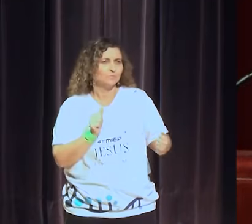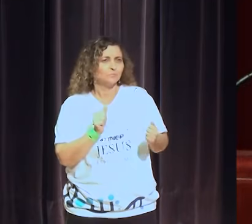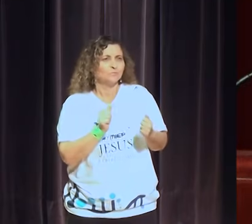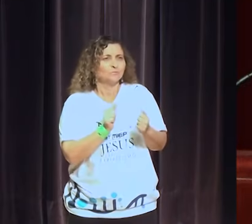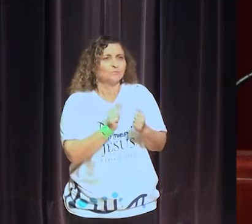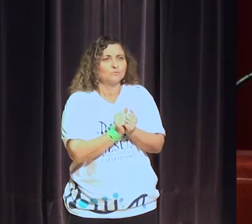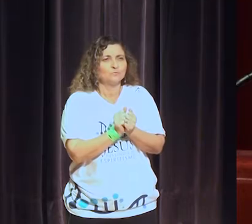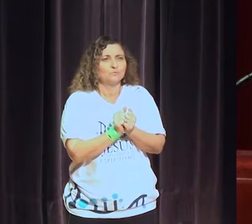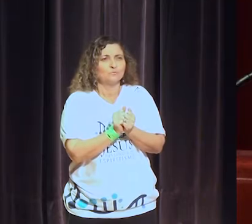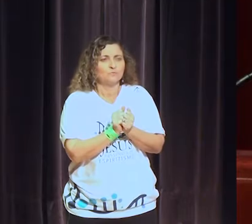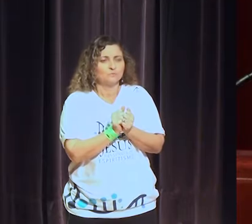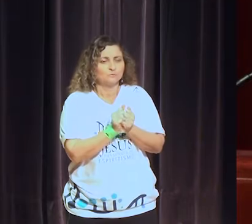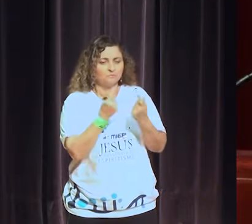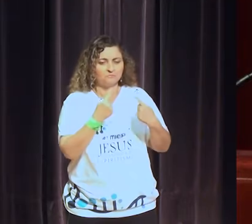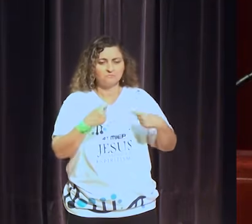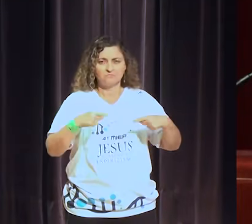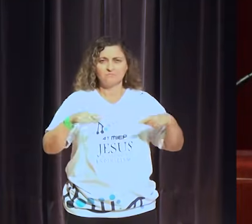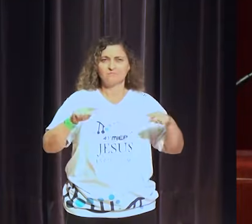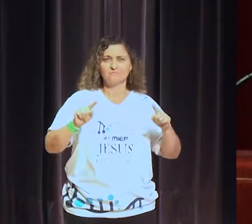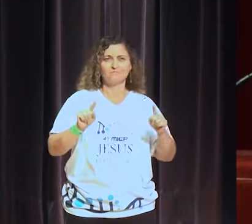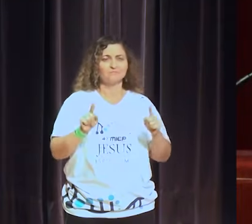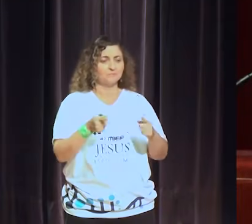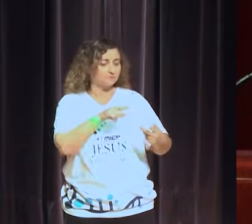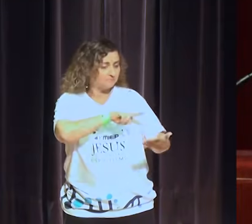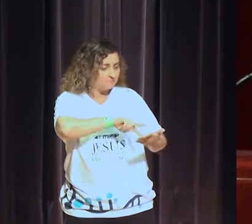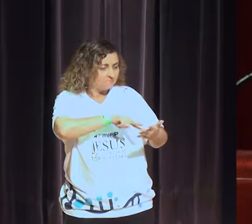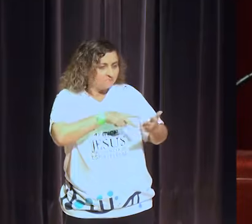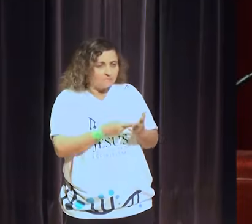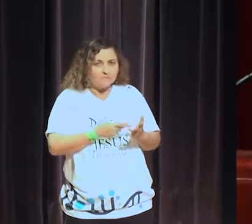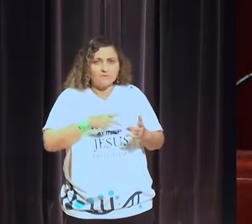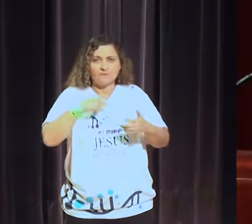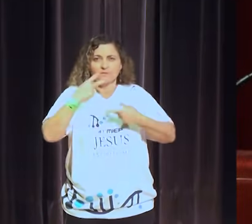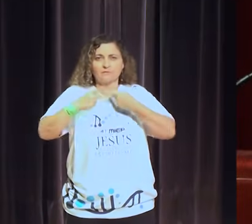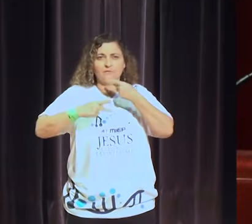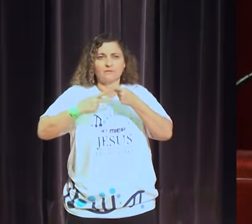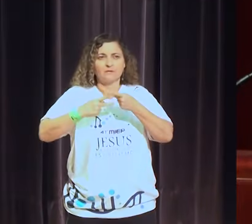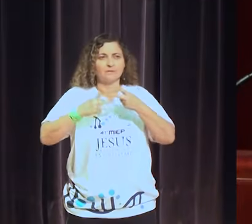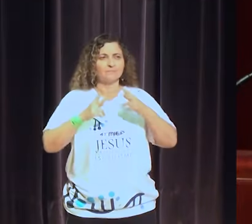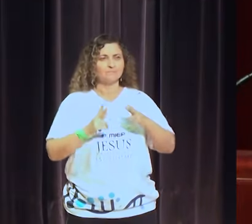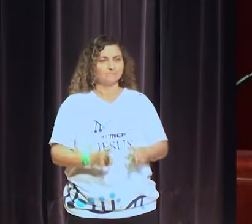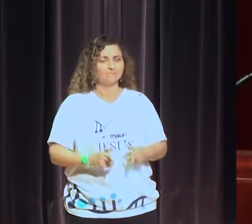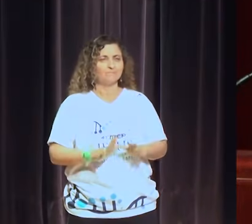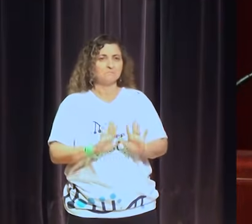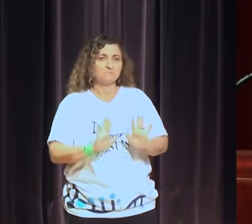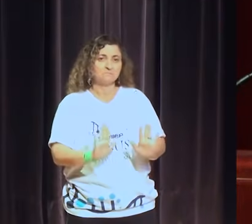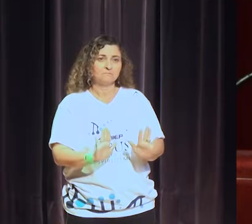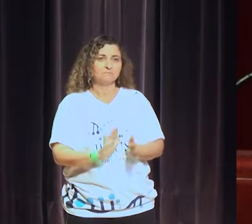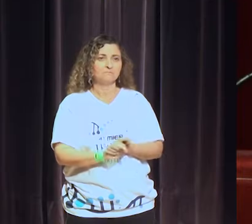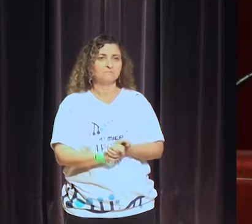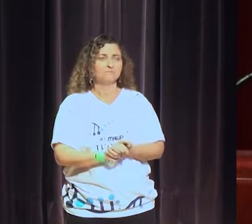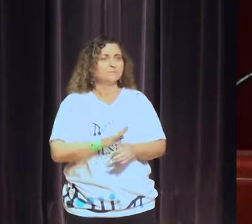alto quanto a música dele. Então, é muito importante a gente